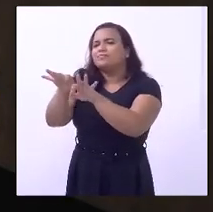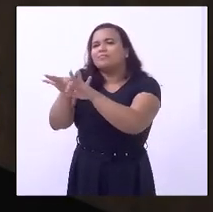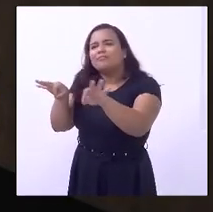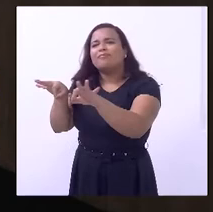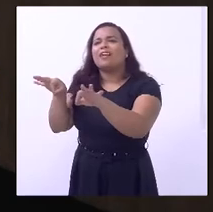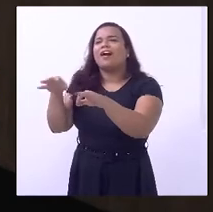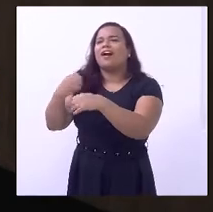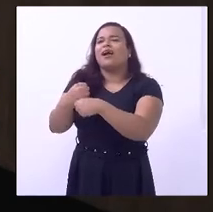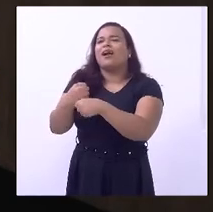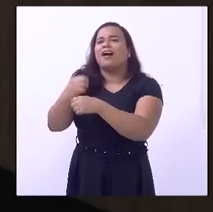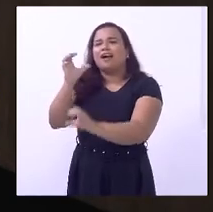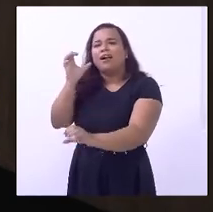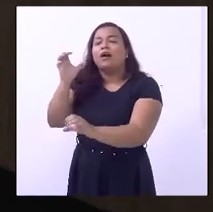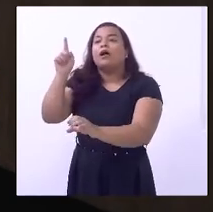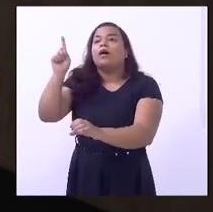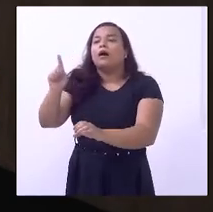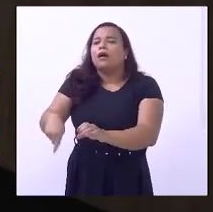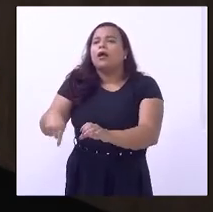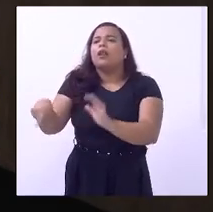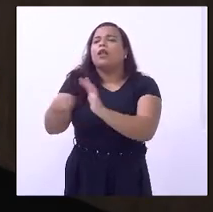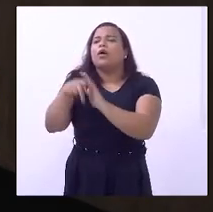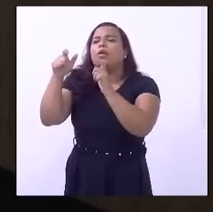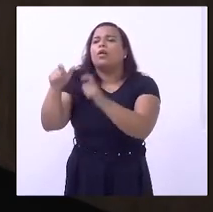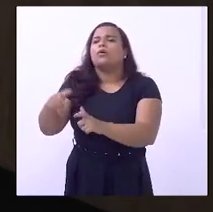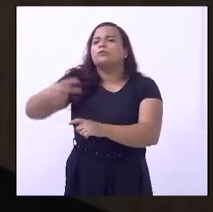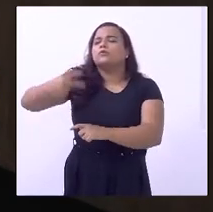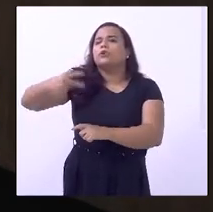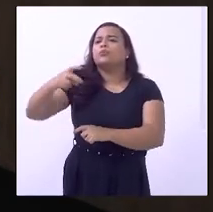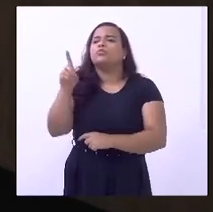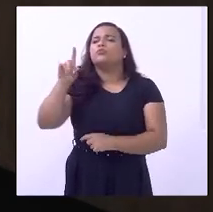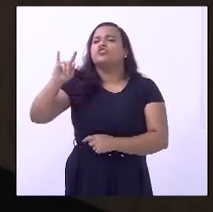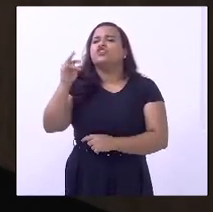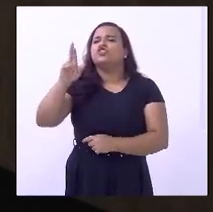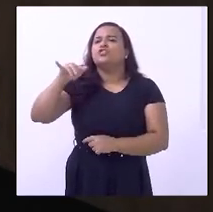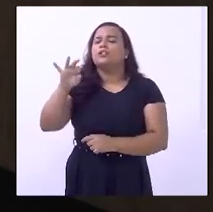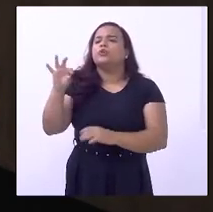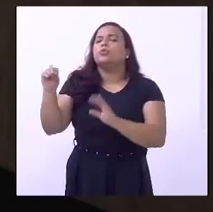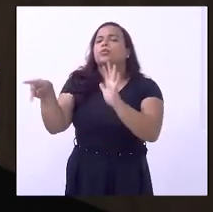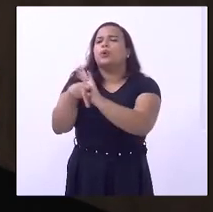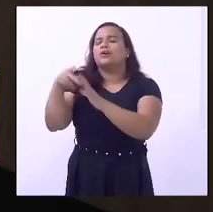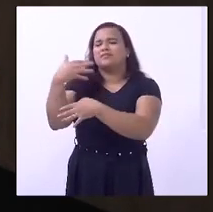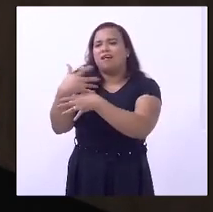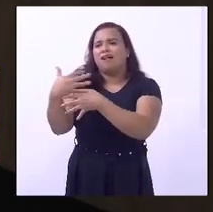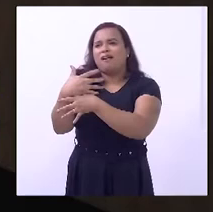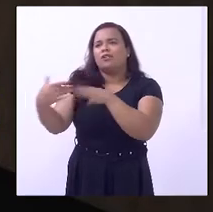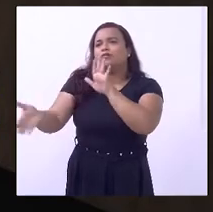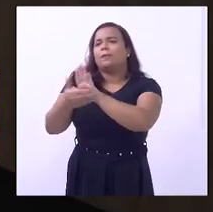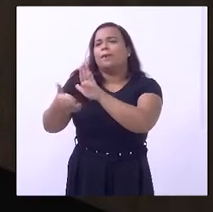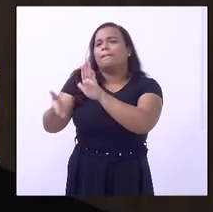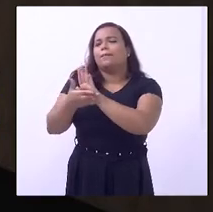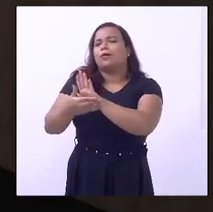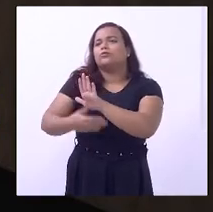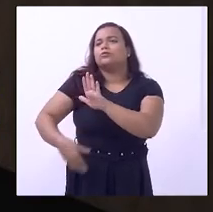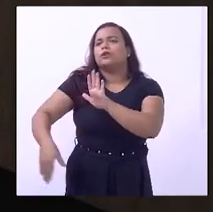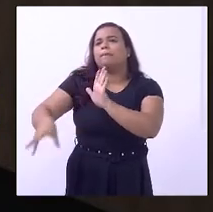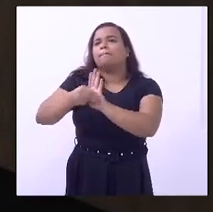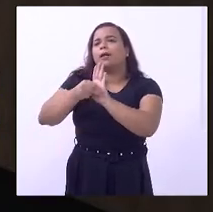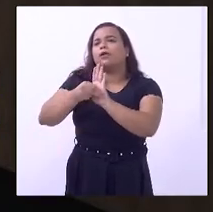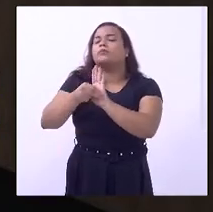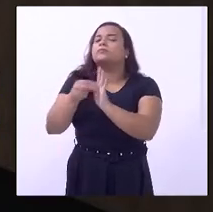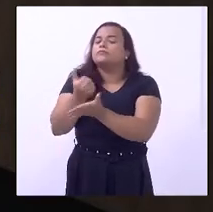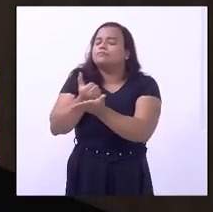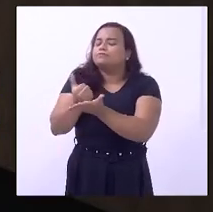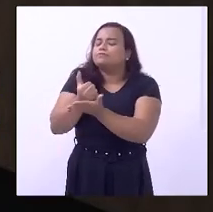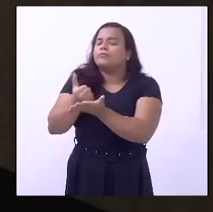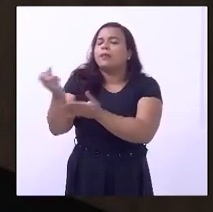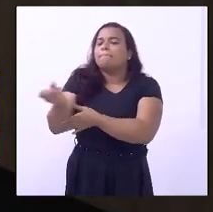momento histórico localizado no segundo distrito da cidade. A proposta pauta-se na importância